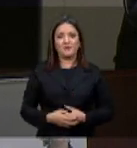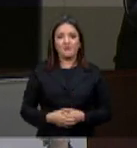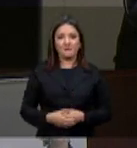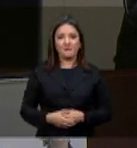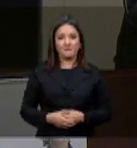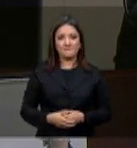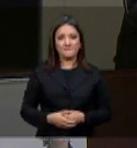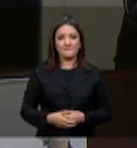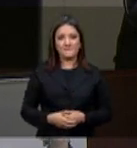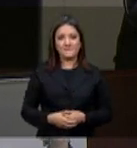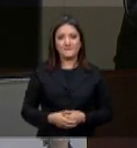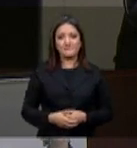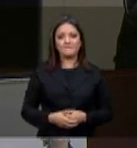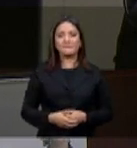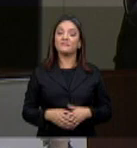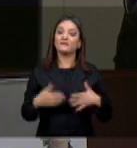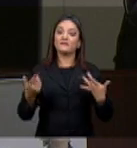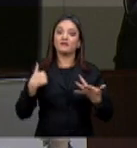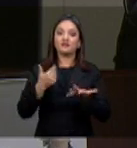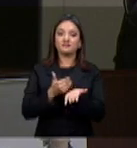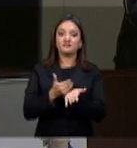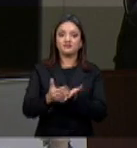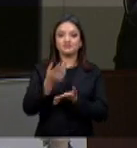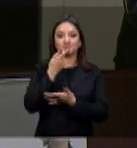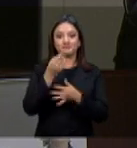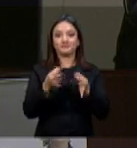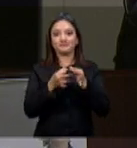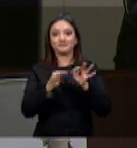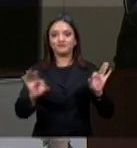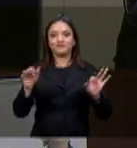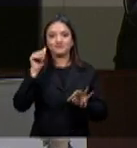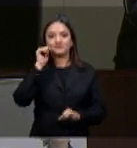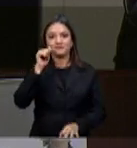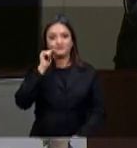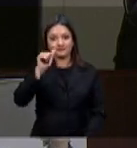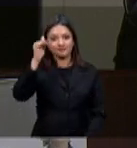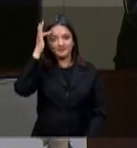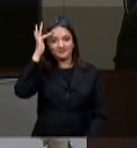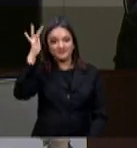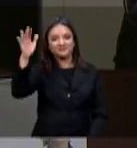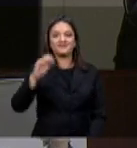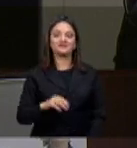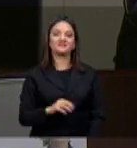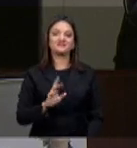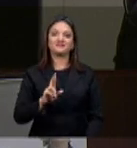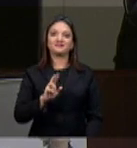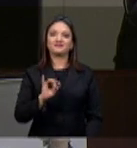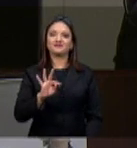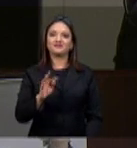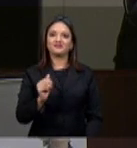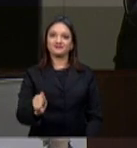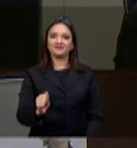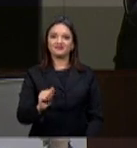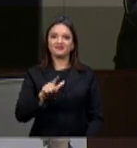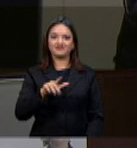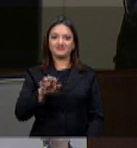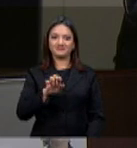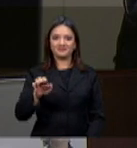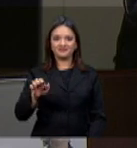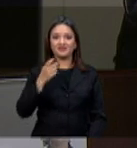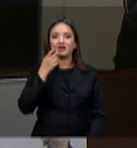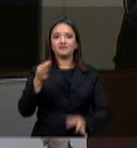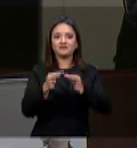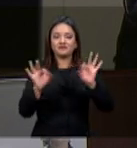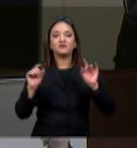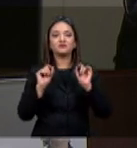Então, vou começar falando uma frase de uma filósofa brasileira chamada Rita Lee. Ela diz que só quem já morreu